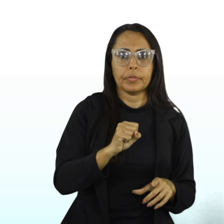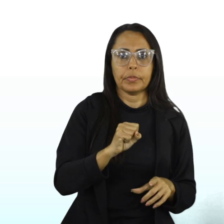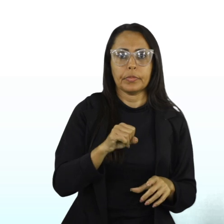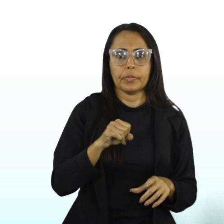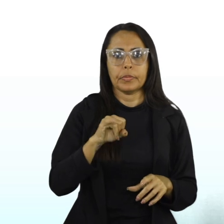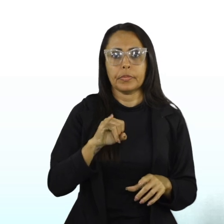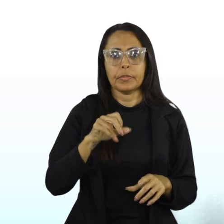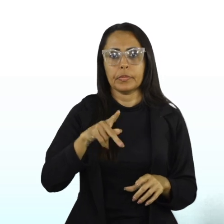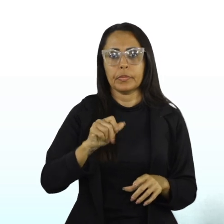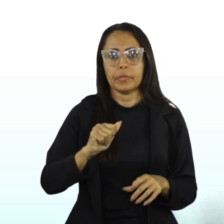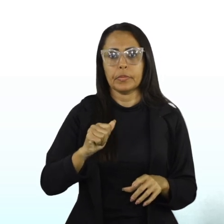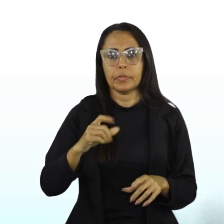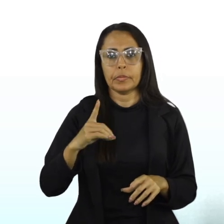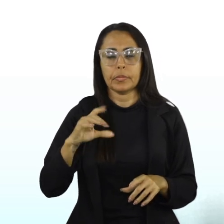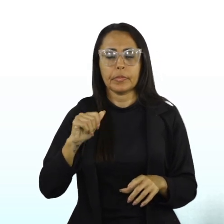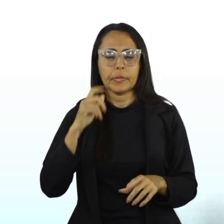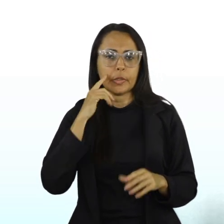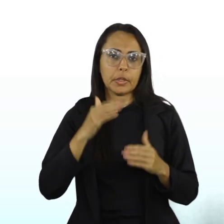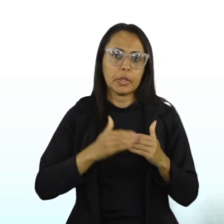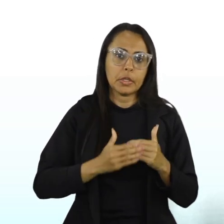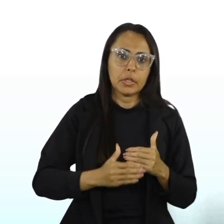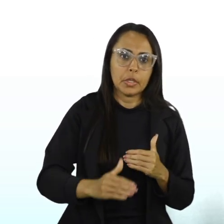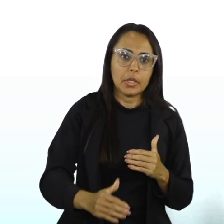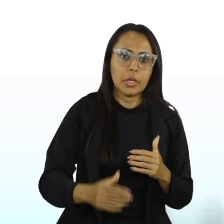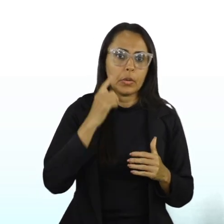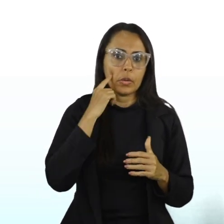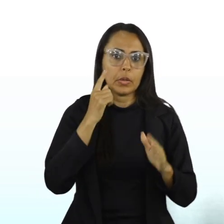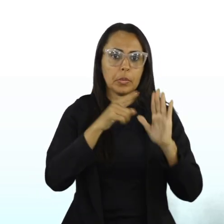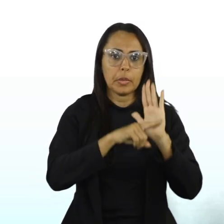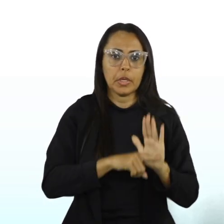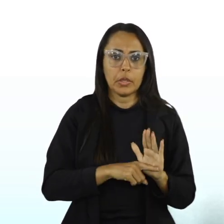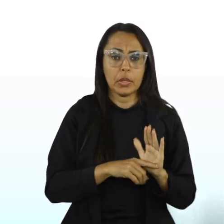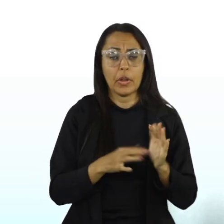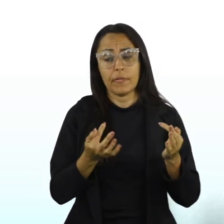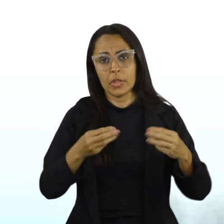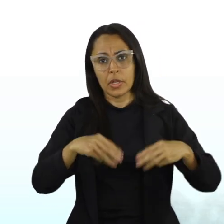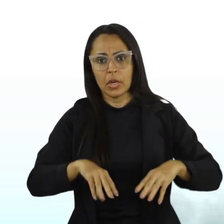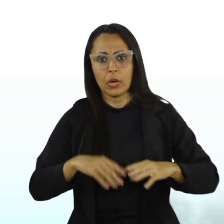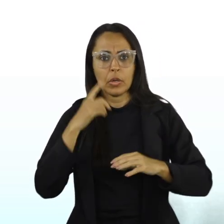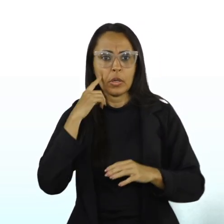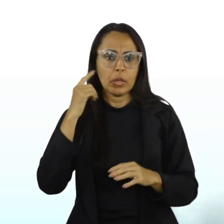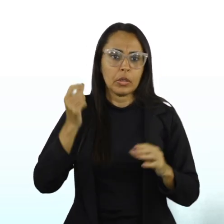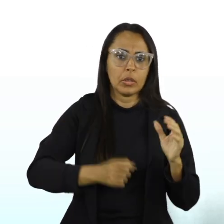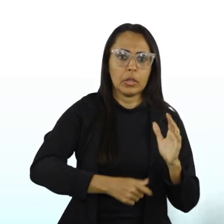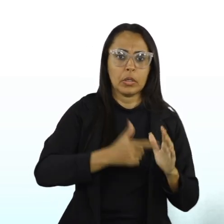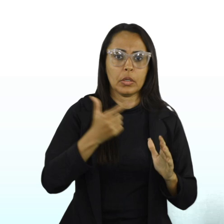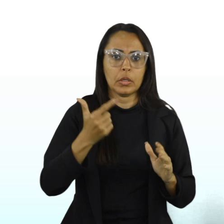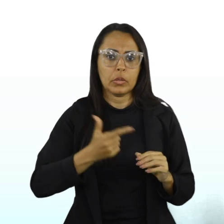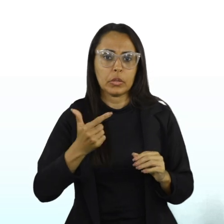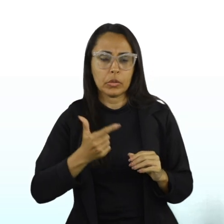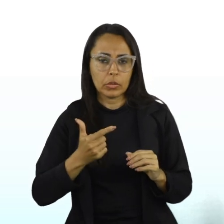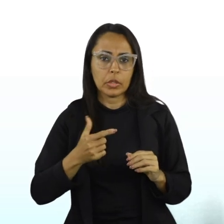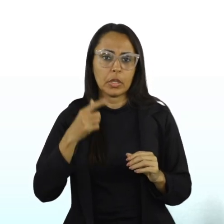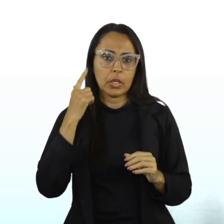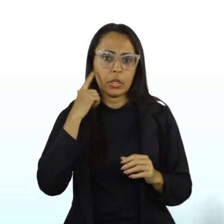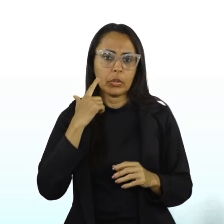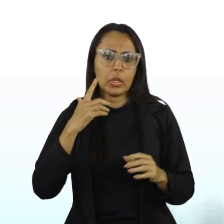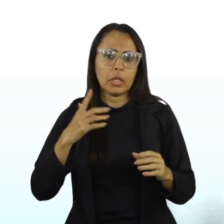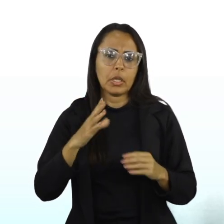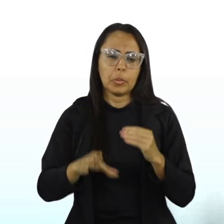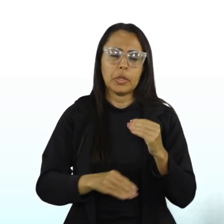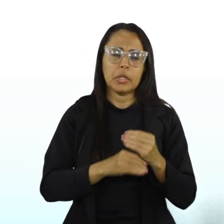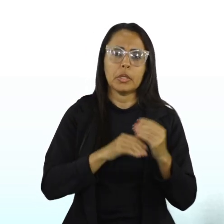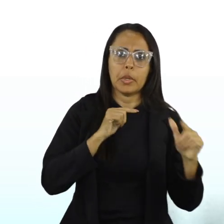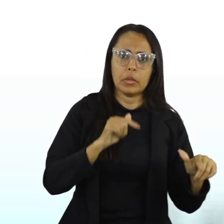diferença da energia mecânica inicial menos a energia mecânica final. No segundo caso, a energia dissipada ela é